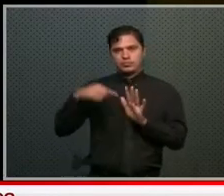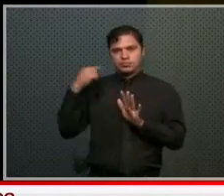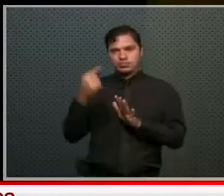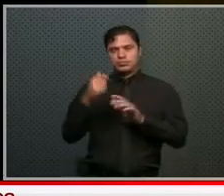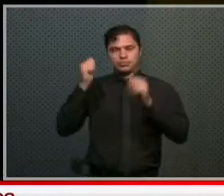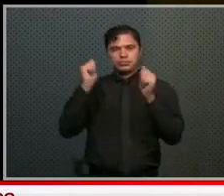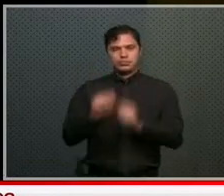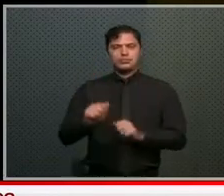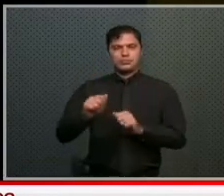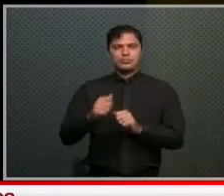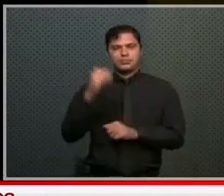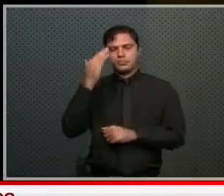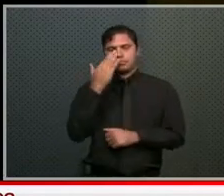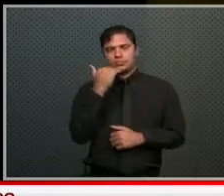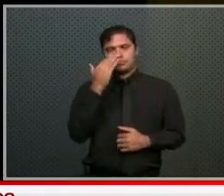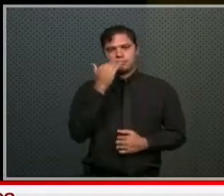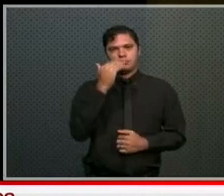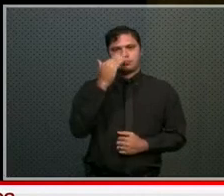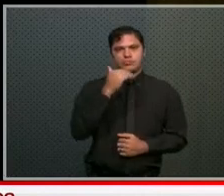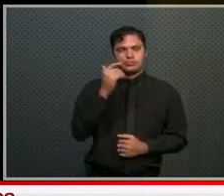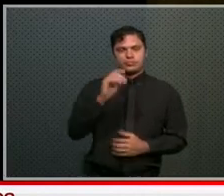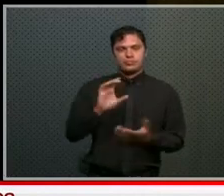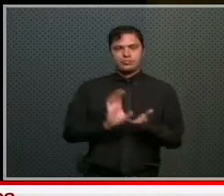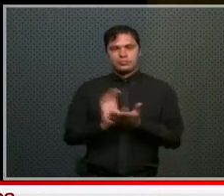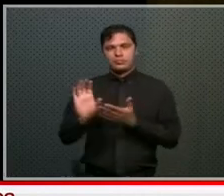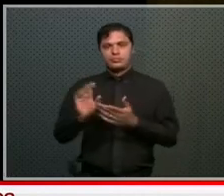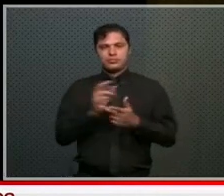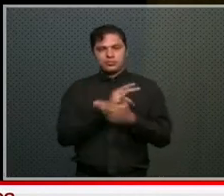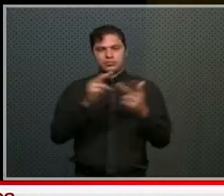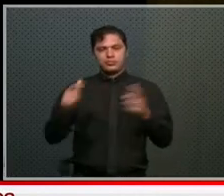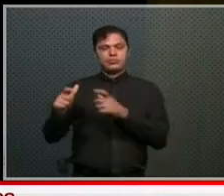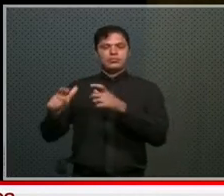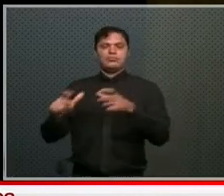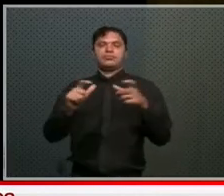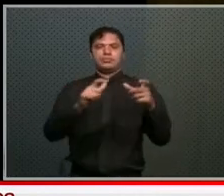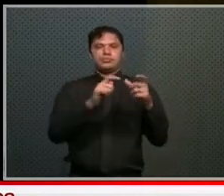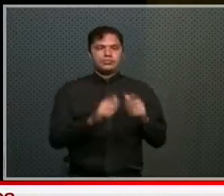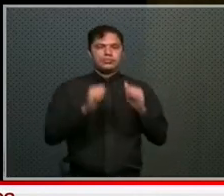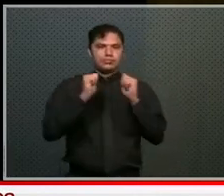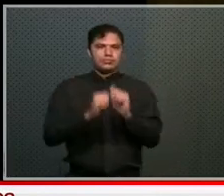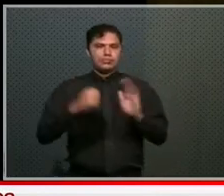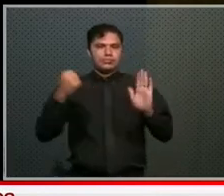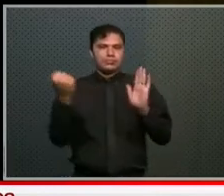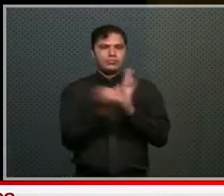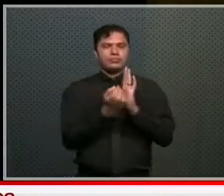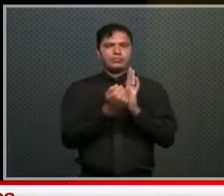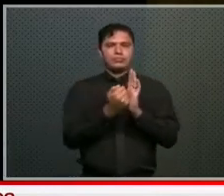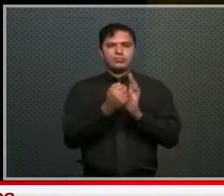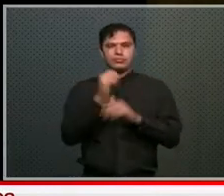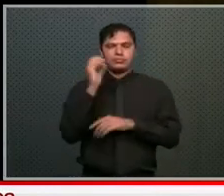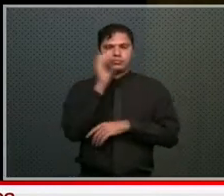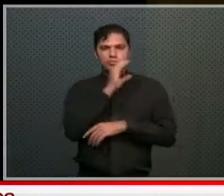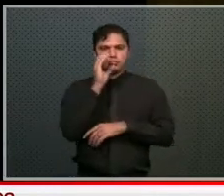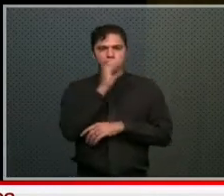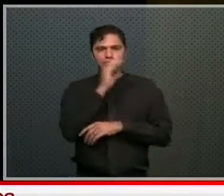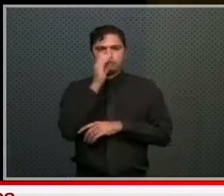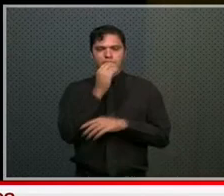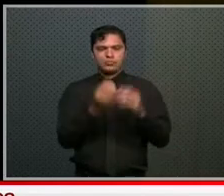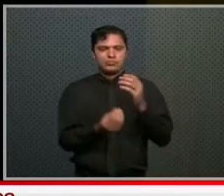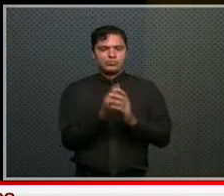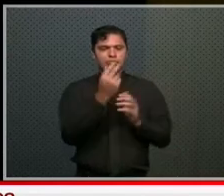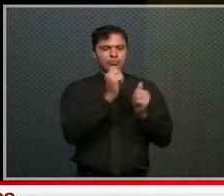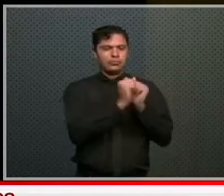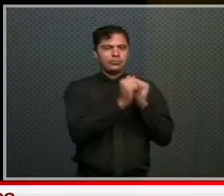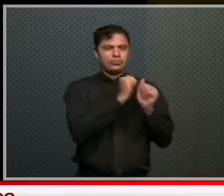pudesse alimentar e ofertar outros locais Podemos destacar aqui de forma breve cultivos de arroz